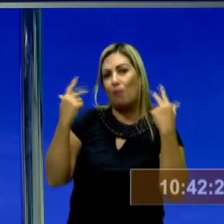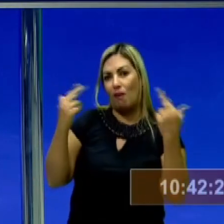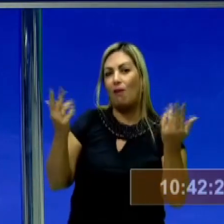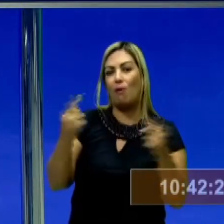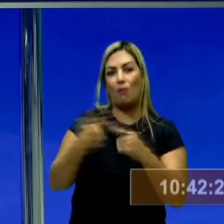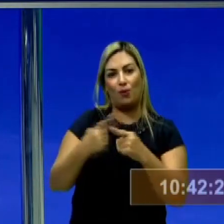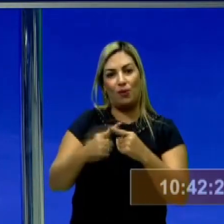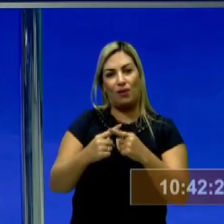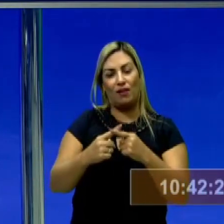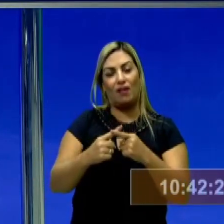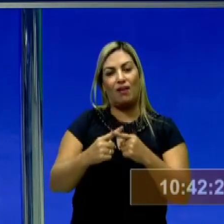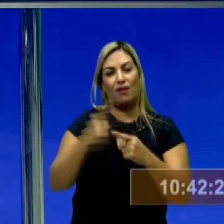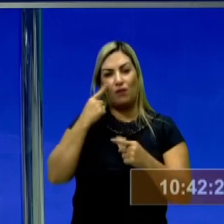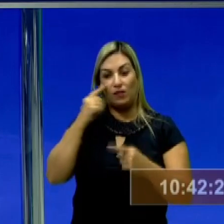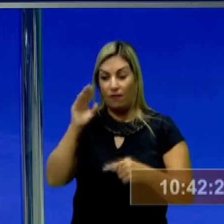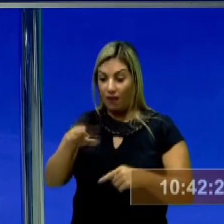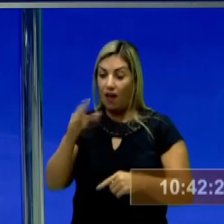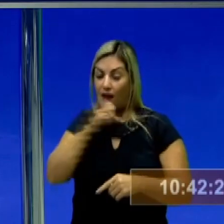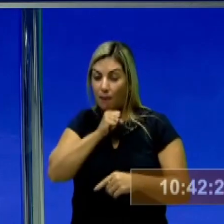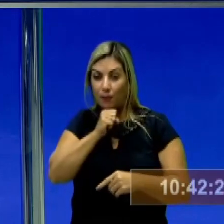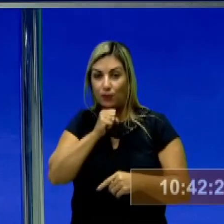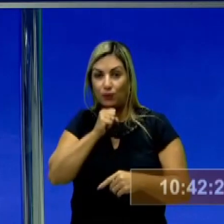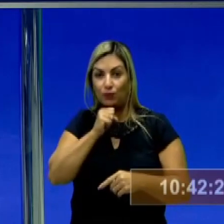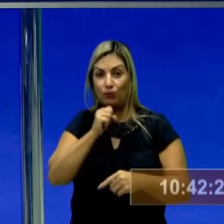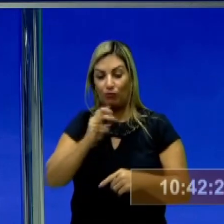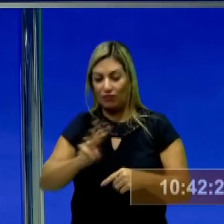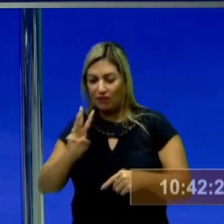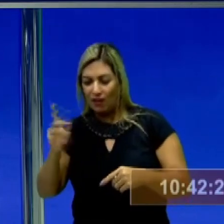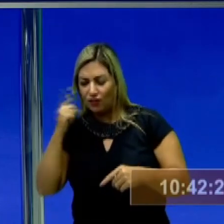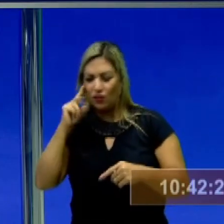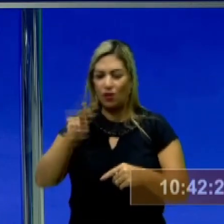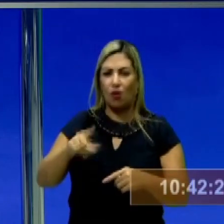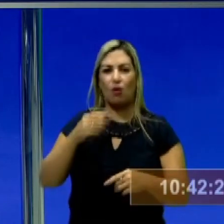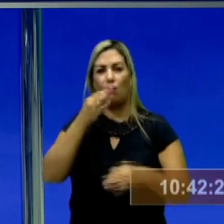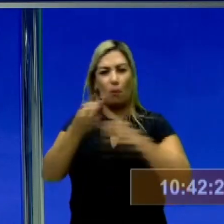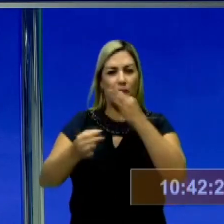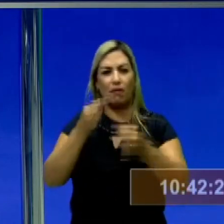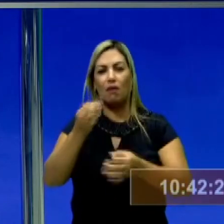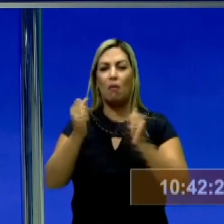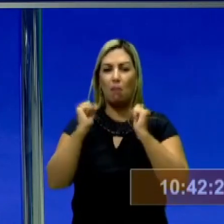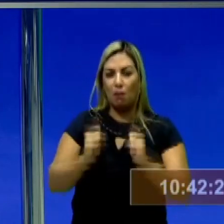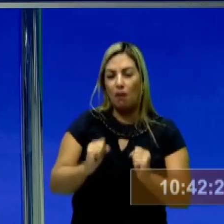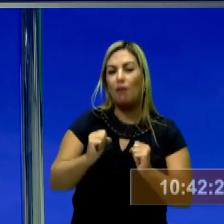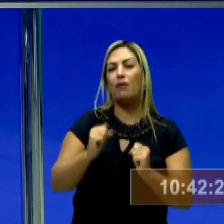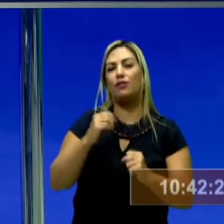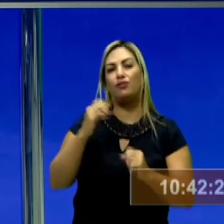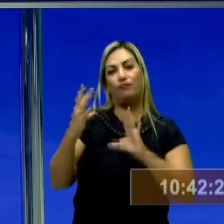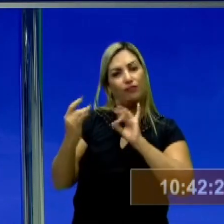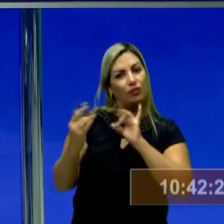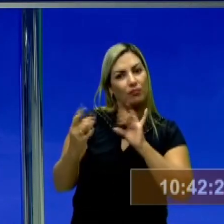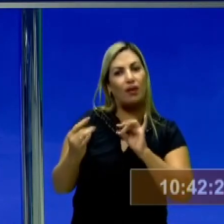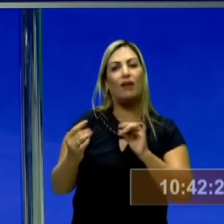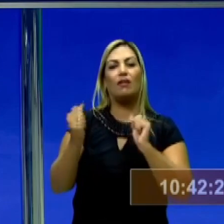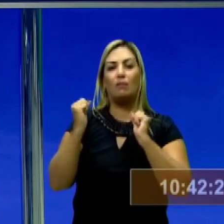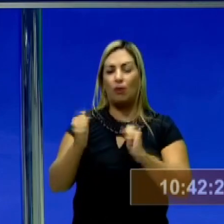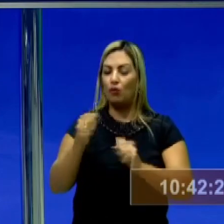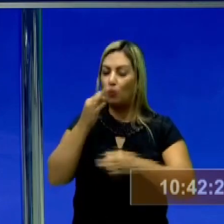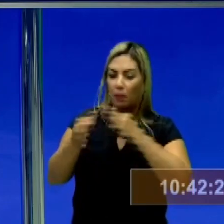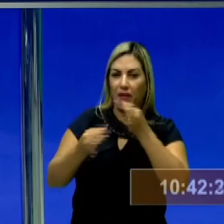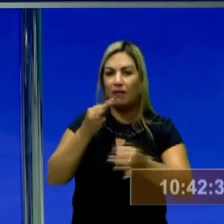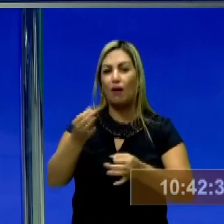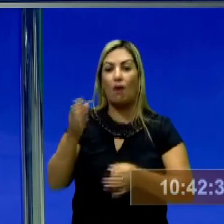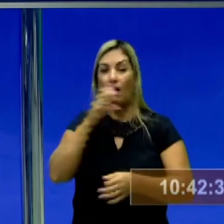porque você acessa a matéria ali automaticamente, você já pode comentar, já pode dar o seu feedback, já pode